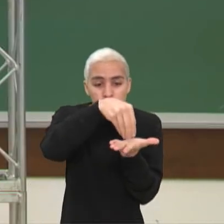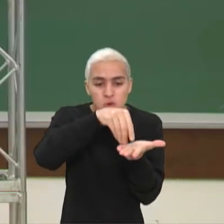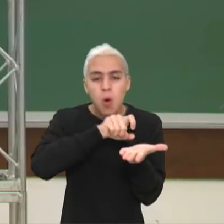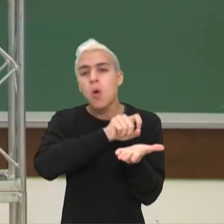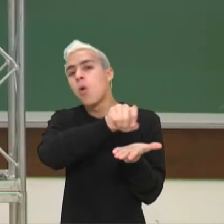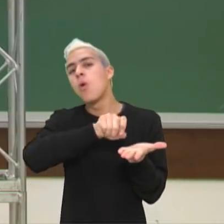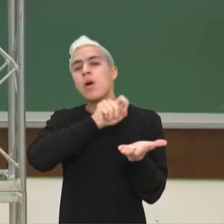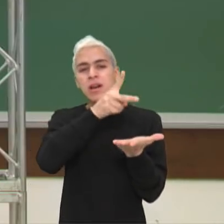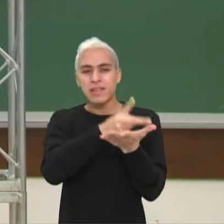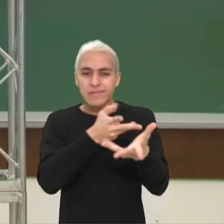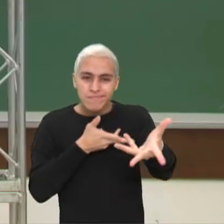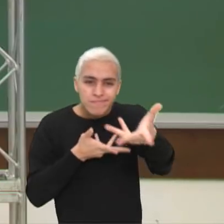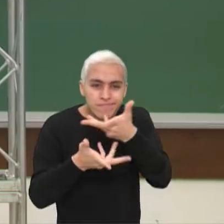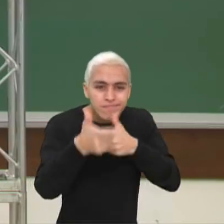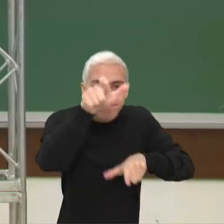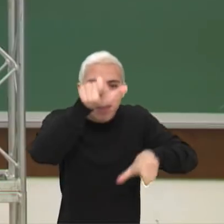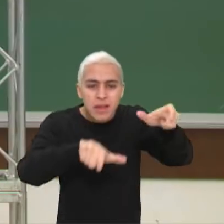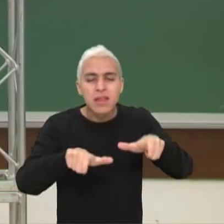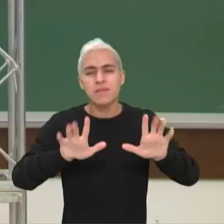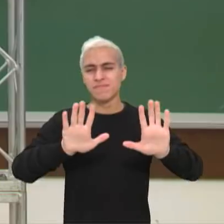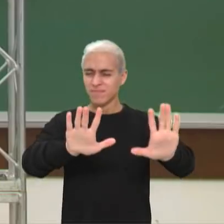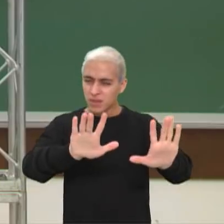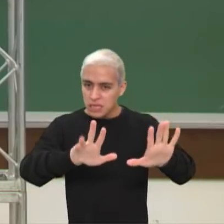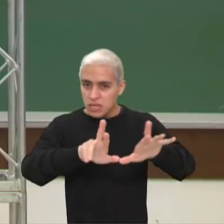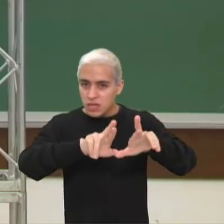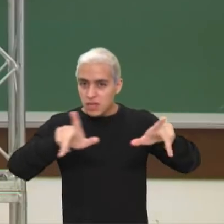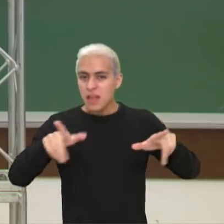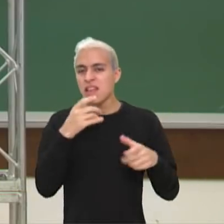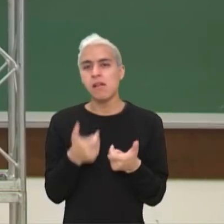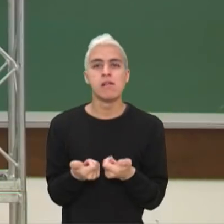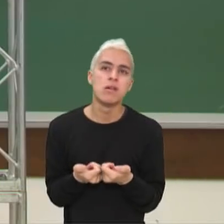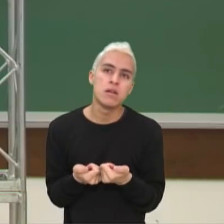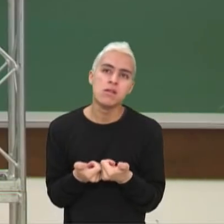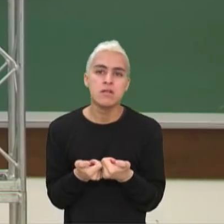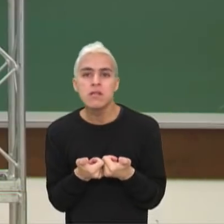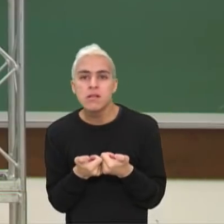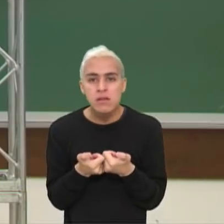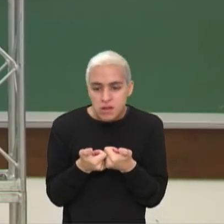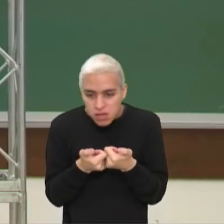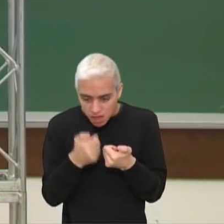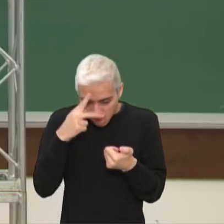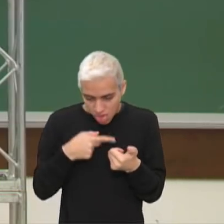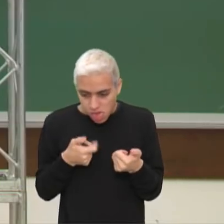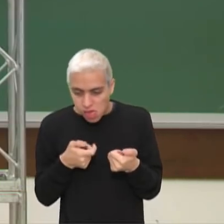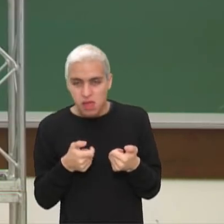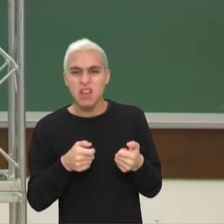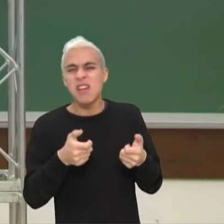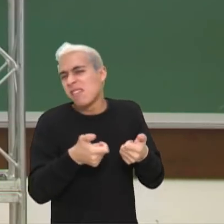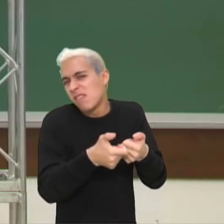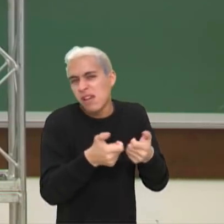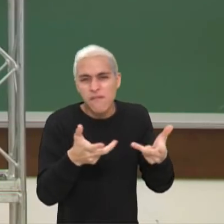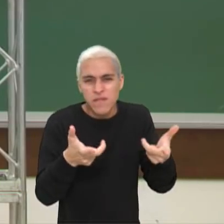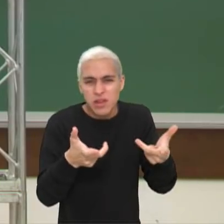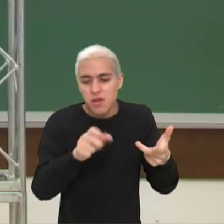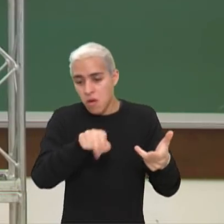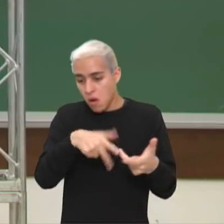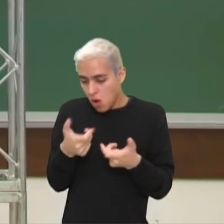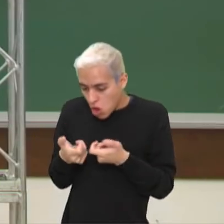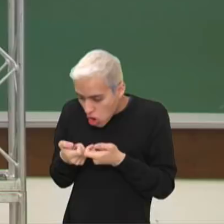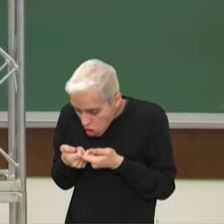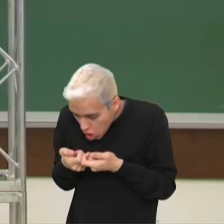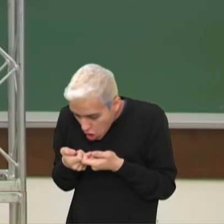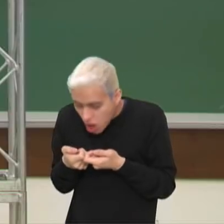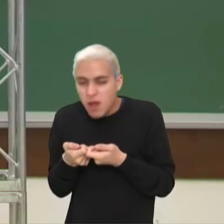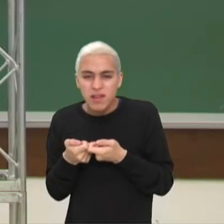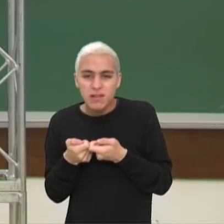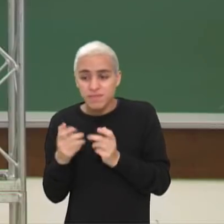vai estar interagindo com alguém. É diferente de um jogo eletrônico aí, que normalmente você joga sozinho ou no teu videogame, no celular, né? Esses